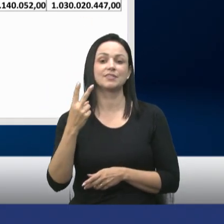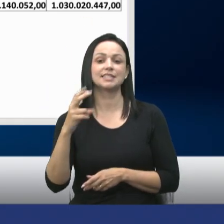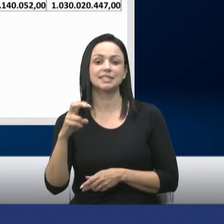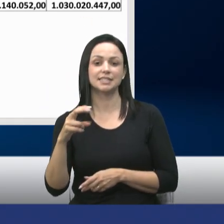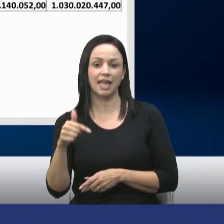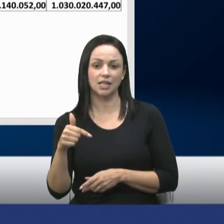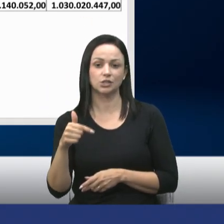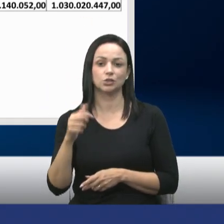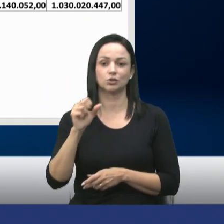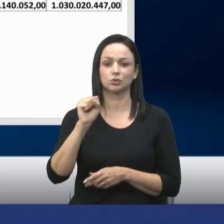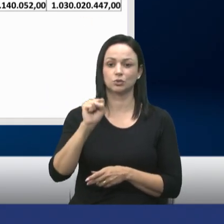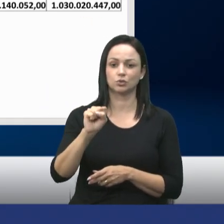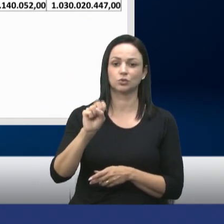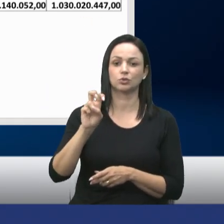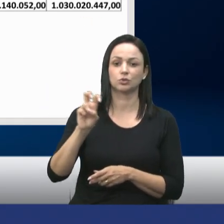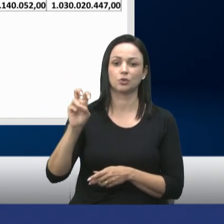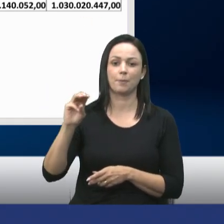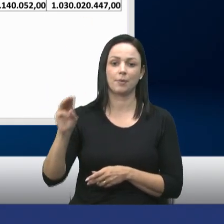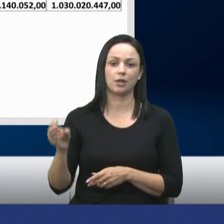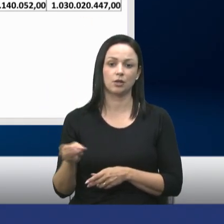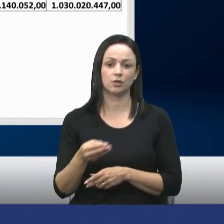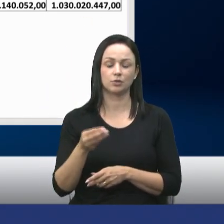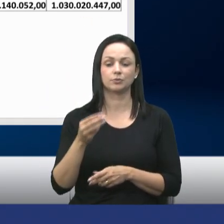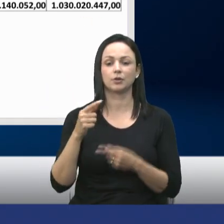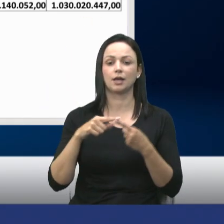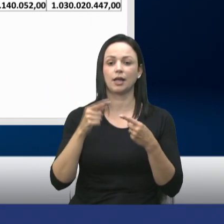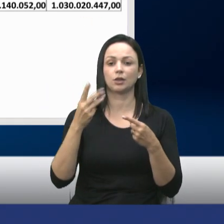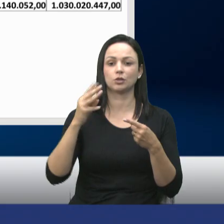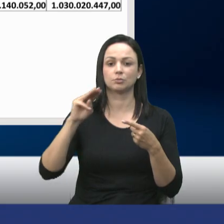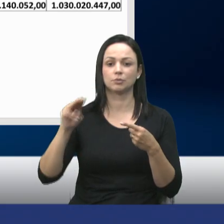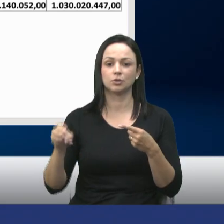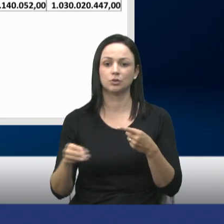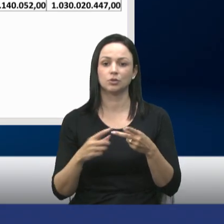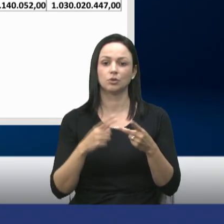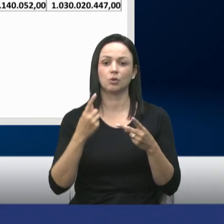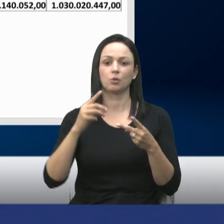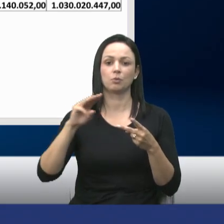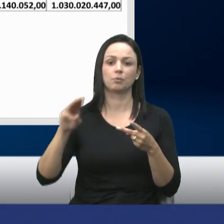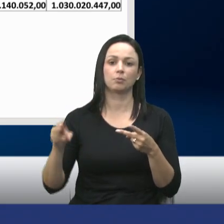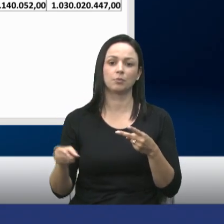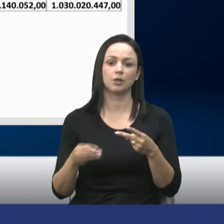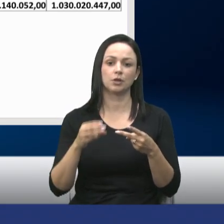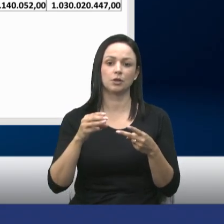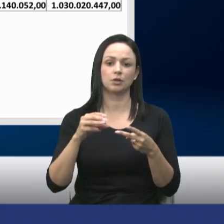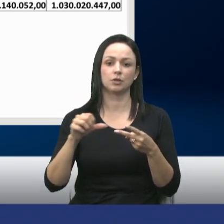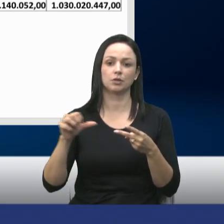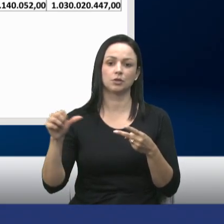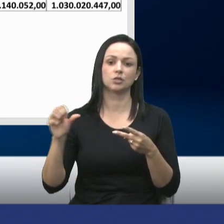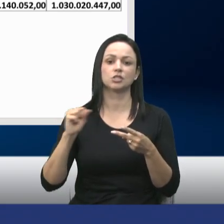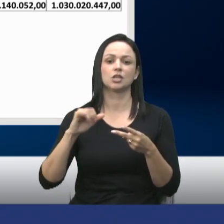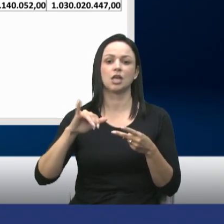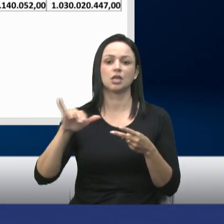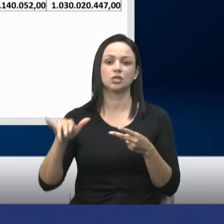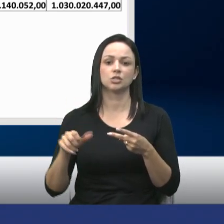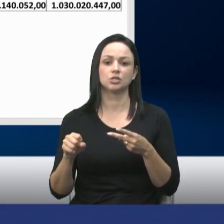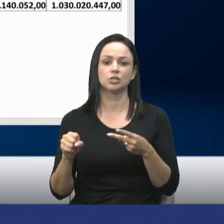2027, 855 milhões, sendo 14 milhões da Câmara, 1 milhão e 900 da